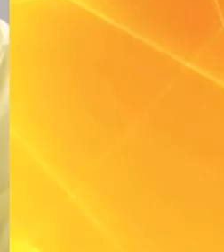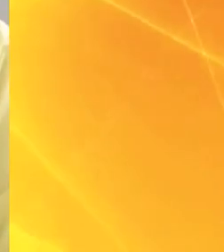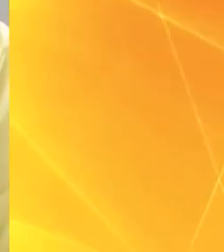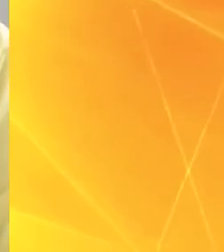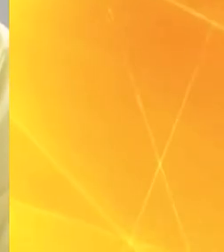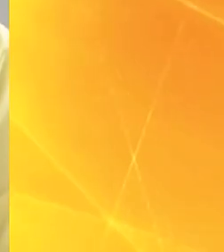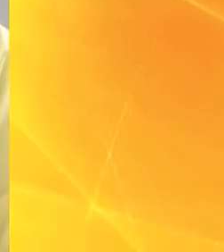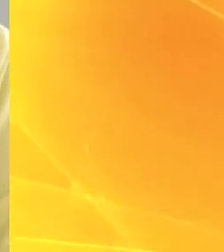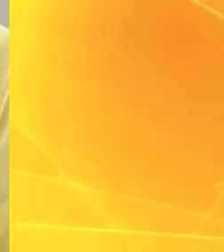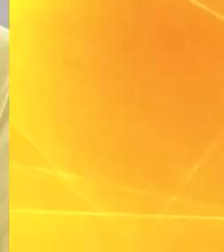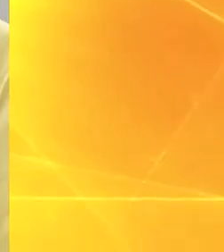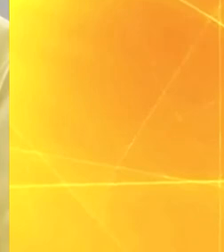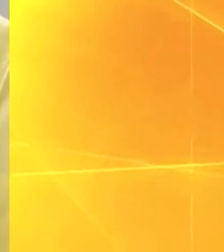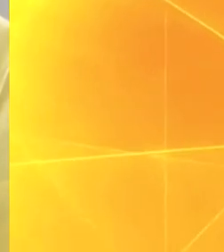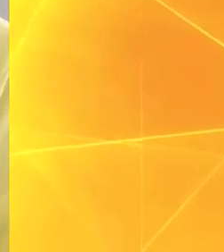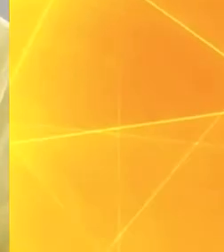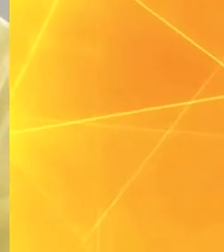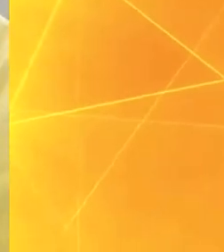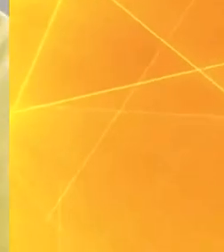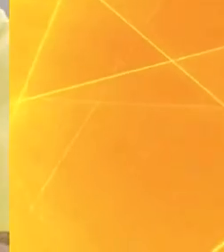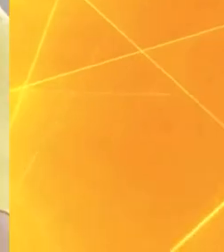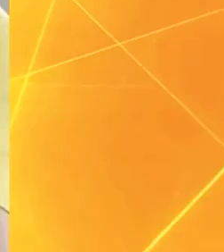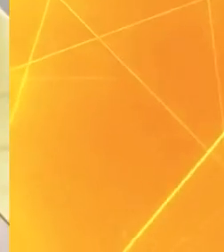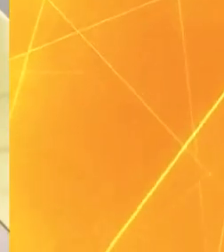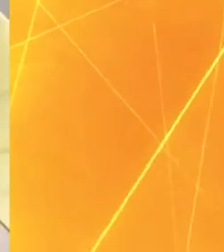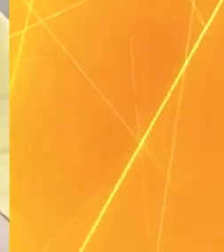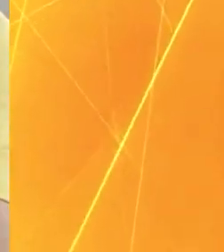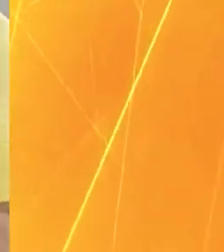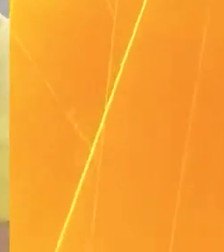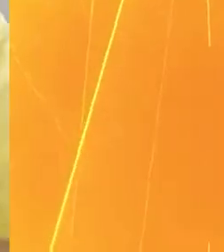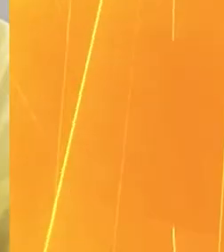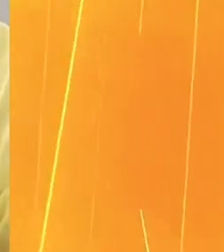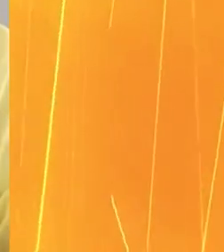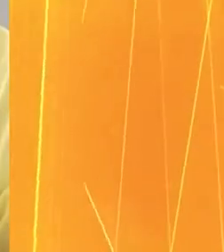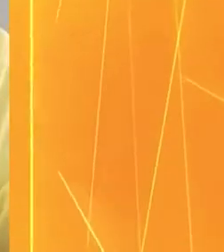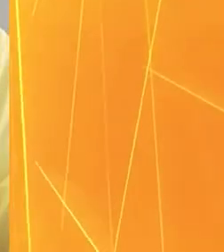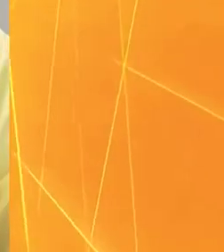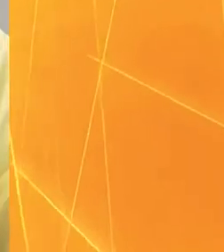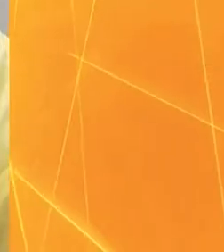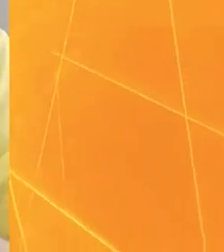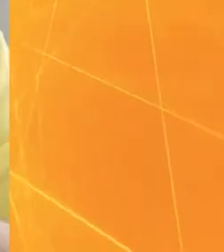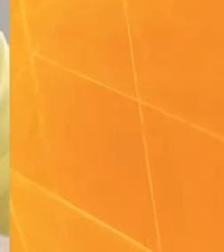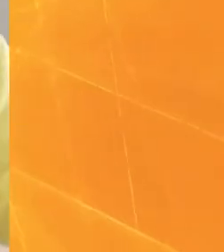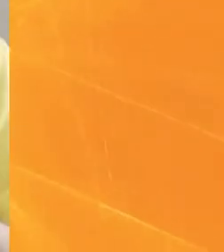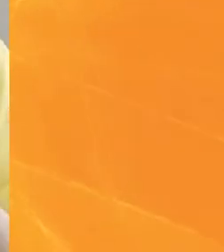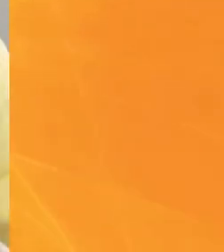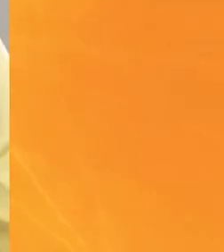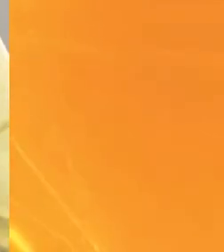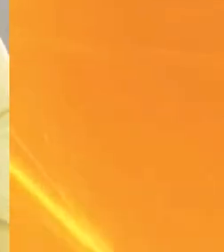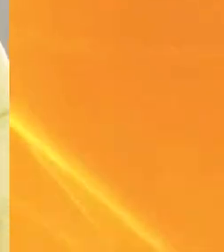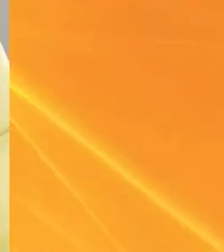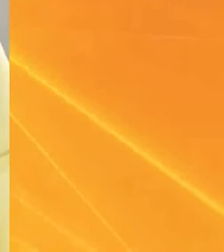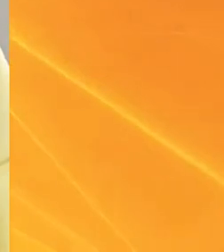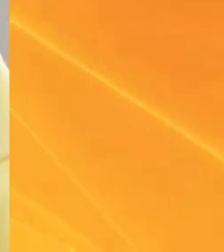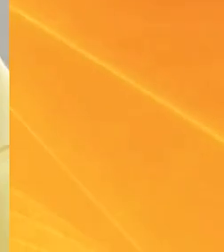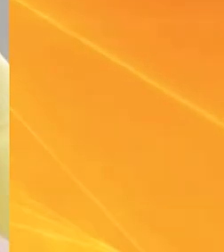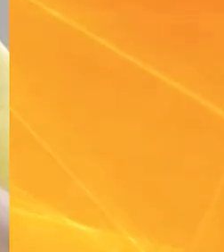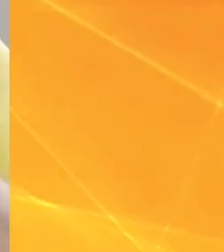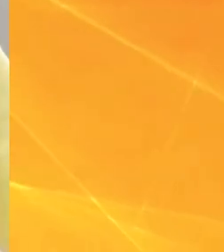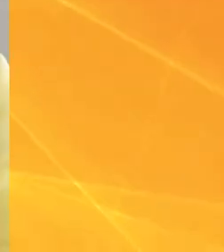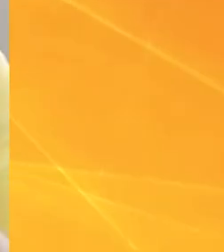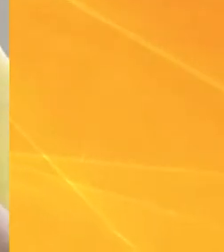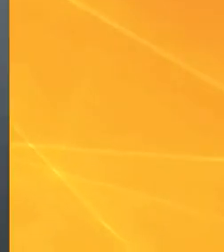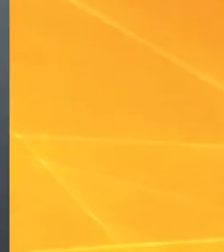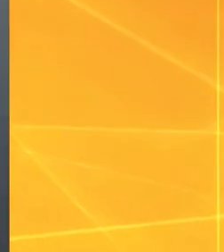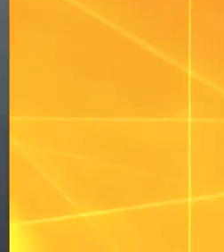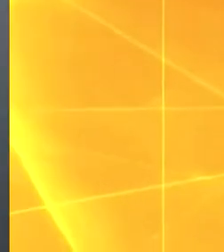professora. E a publicação foi em rede social, não é em sigilo. Ela postou com muito orgulho. E eu